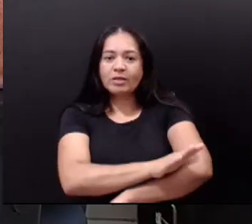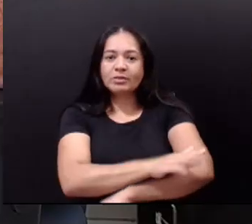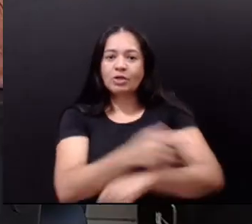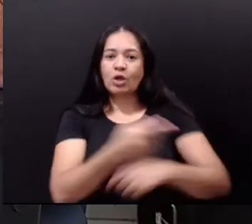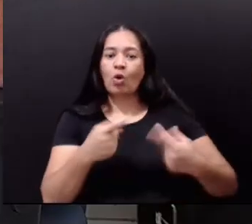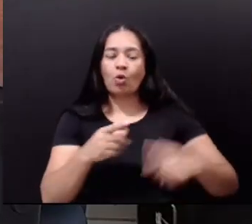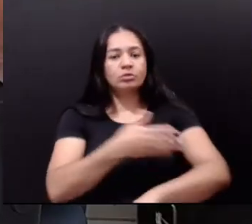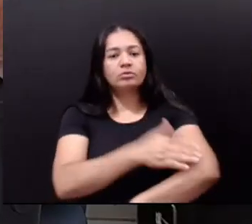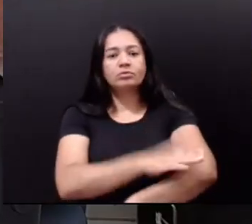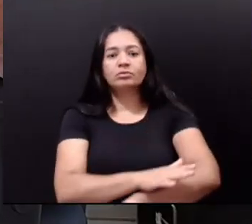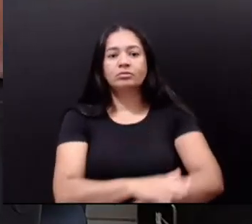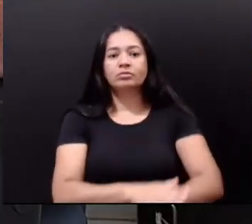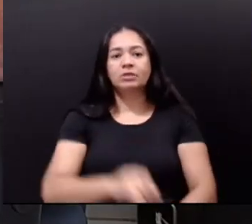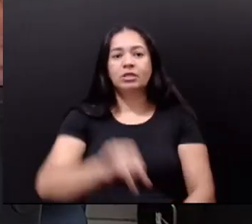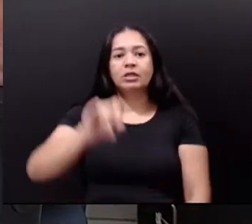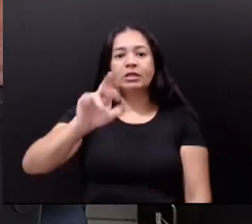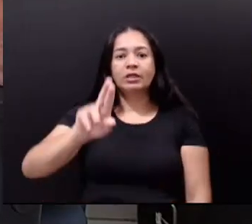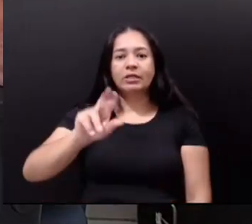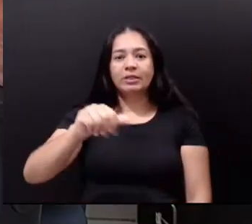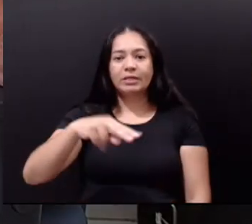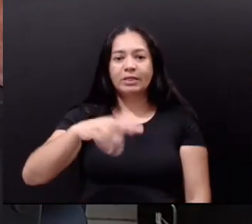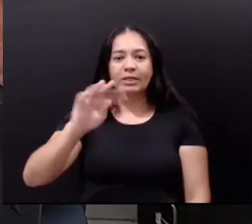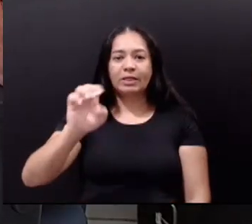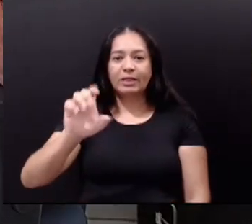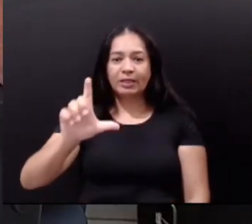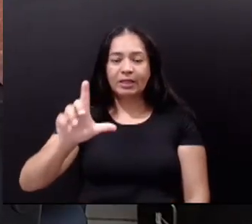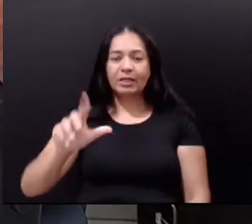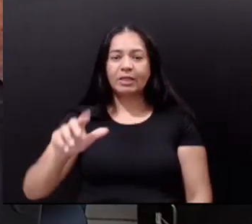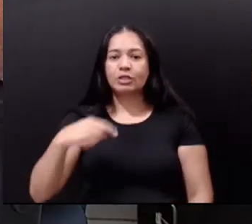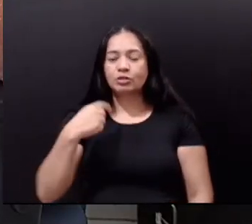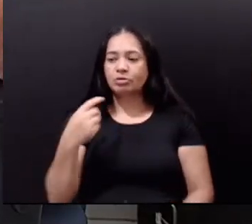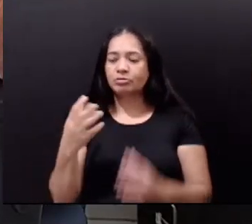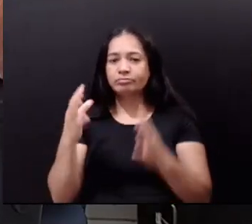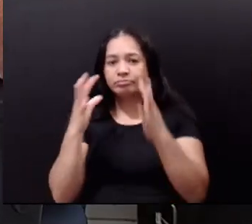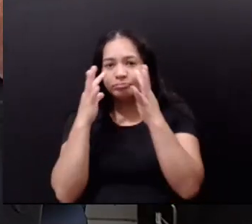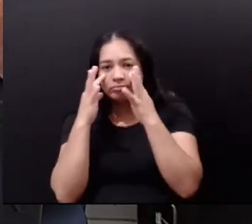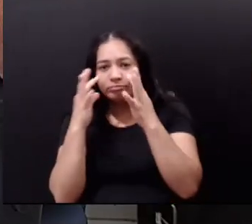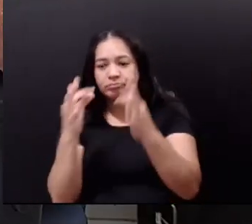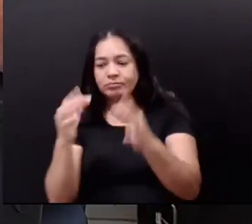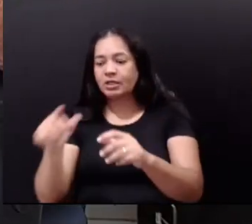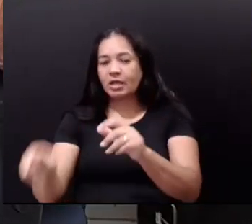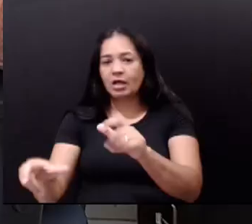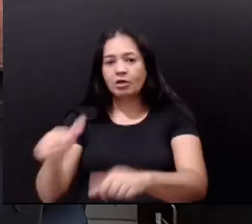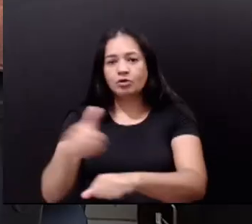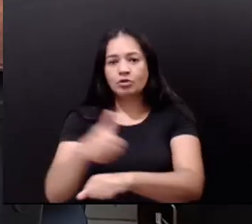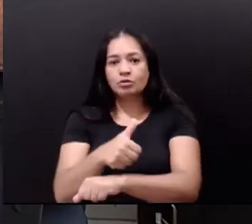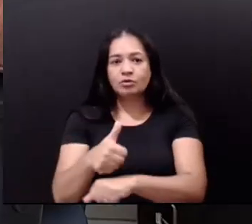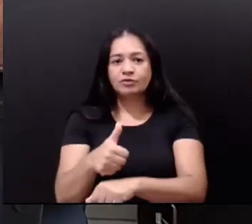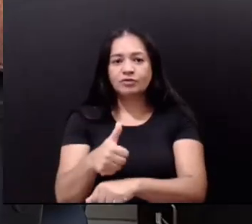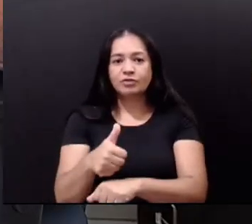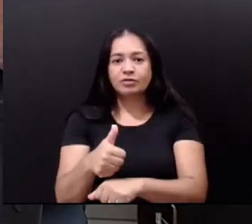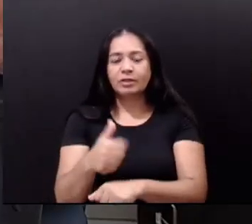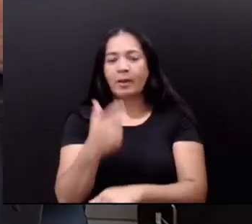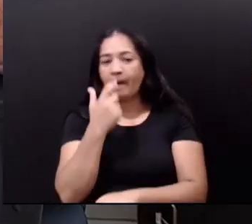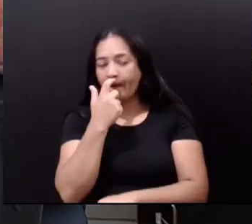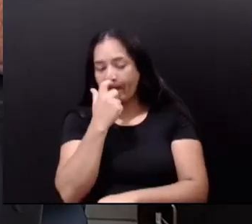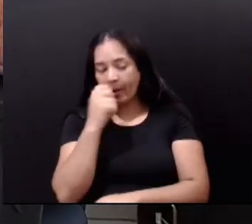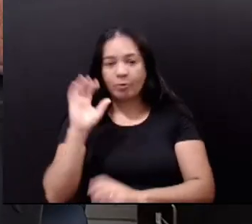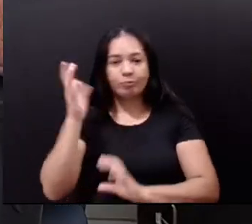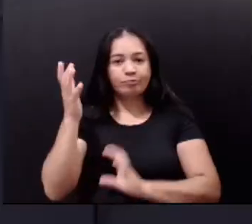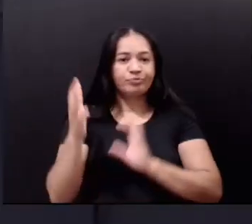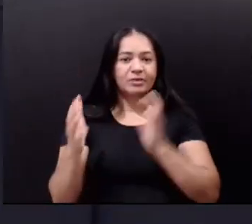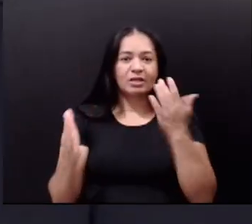Telê. Então ela escuta os profissionais que foram envolvidos de alguma forma em alguma questão racial dentro